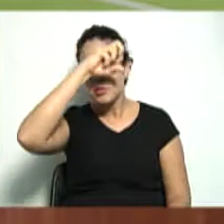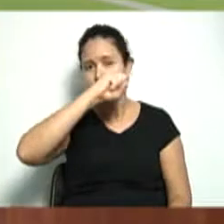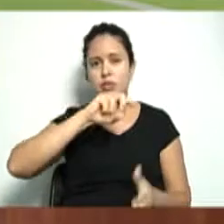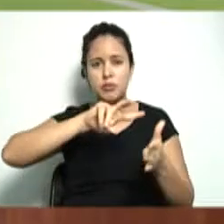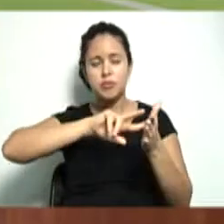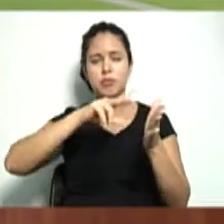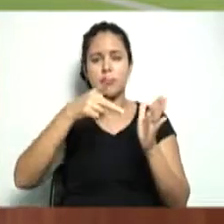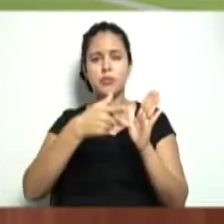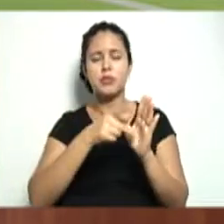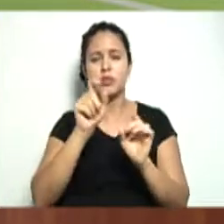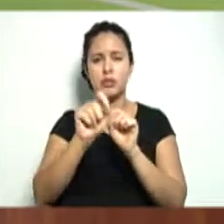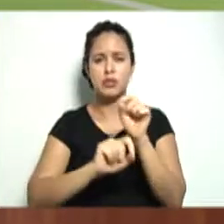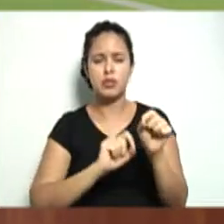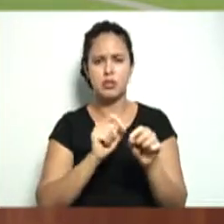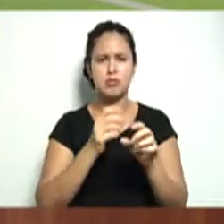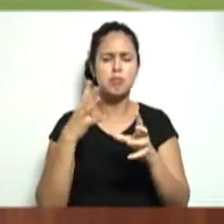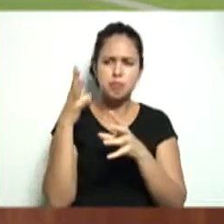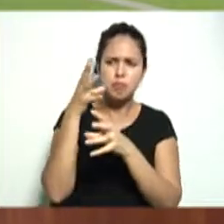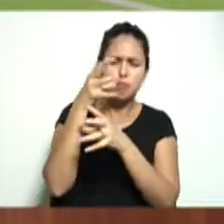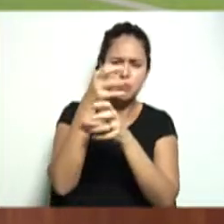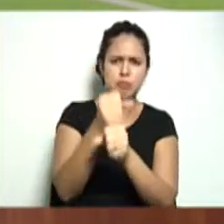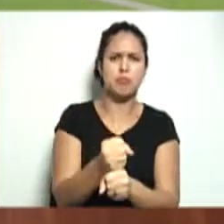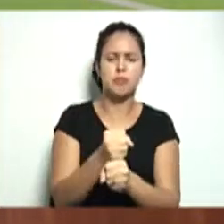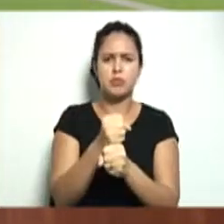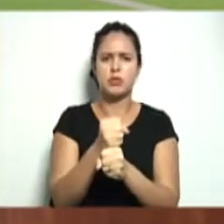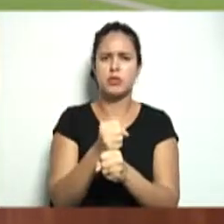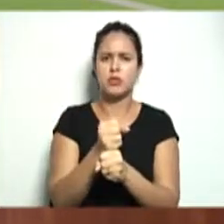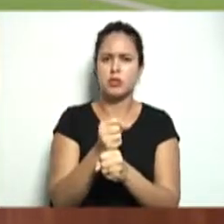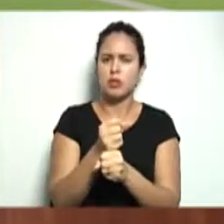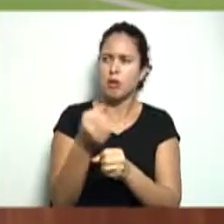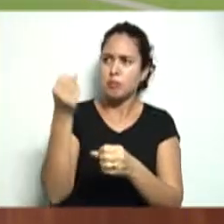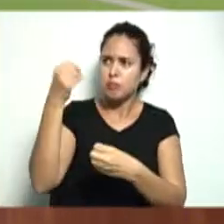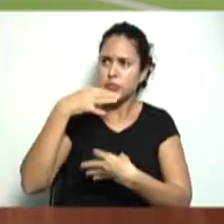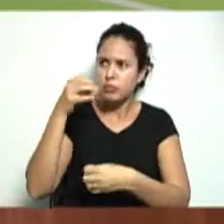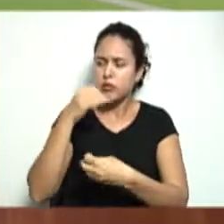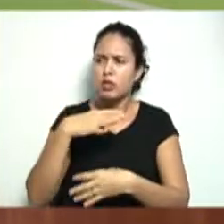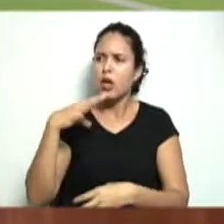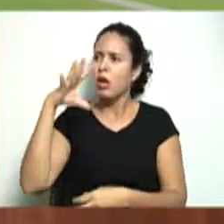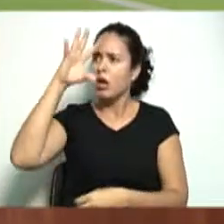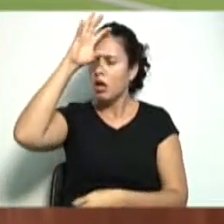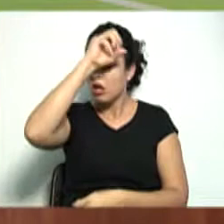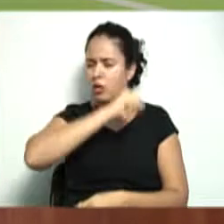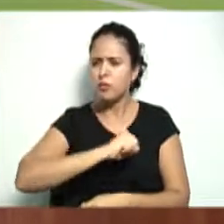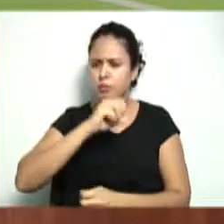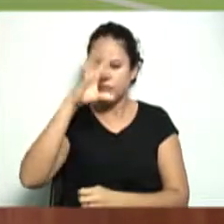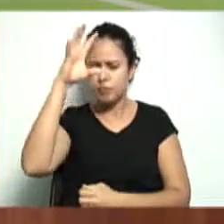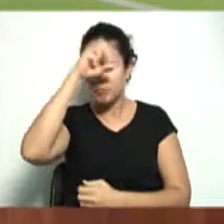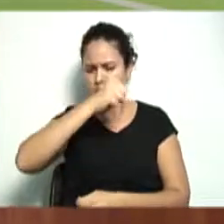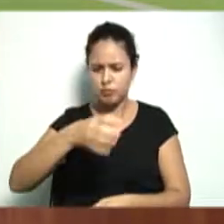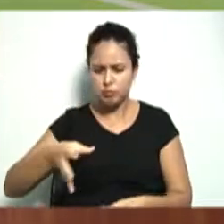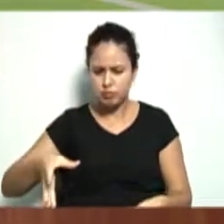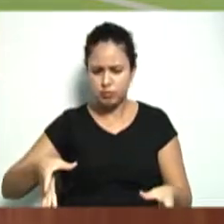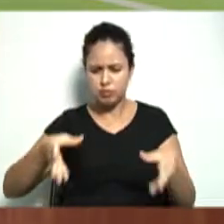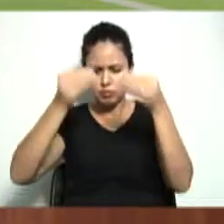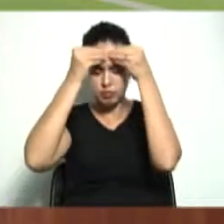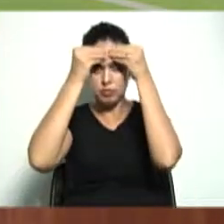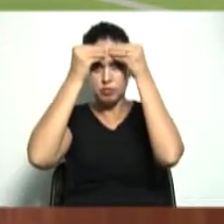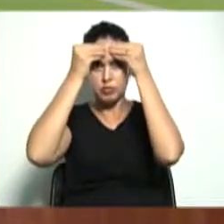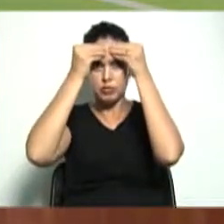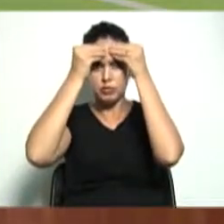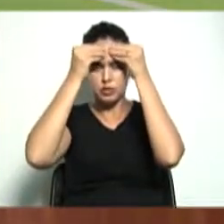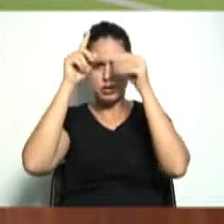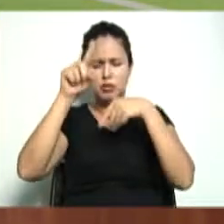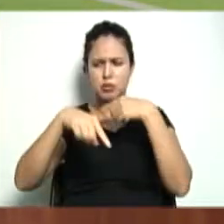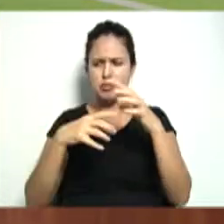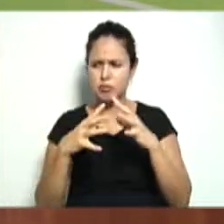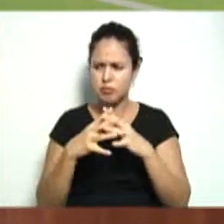você vai se agarrar àquele conhecimento, aquela situação, e você vai até se confundir